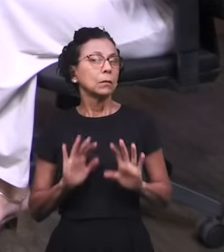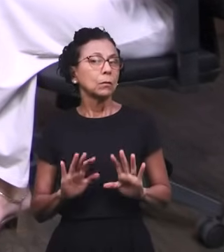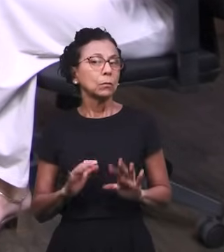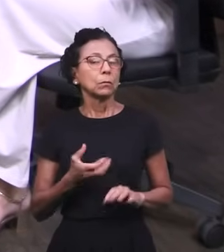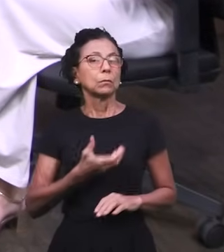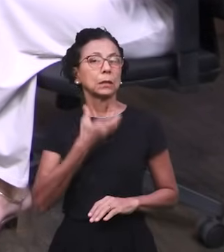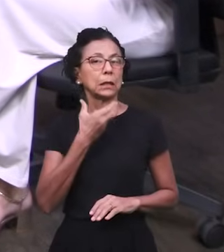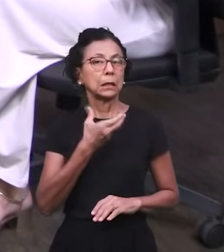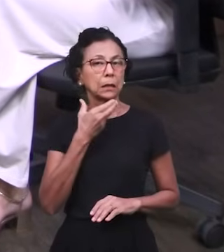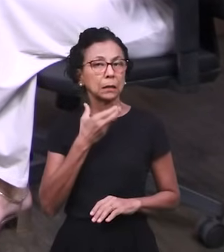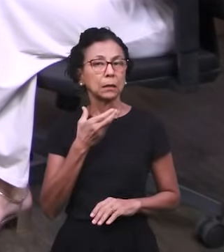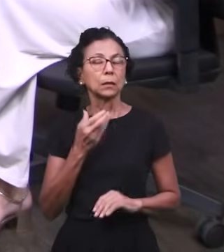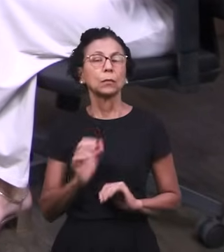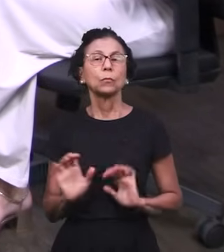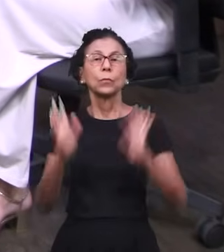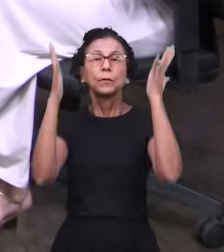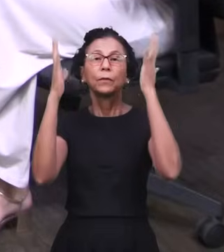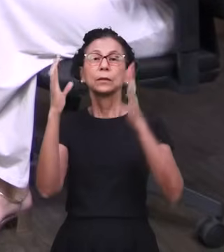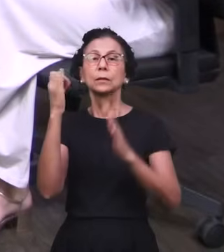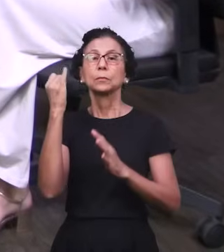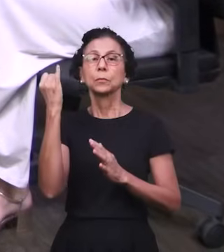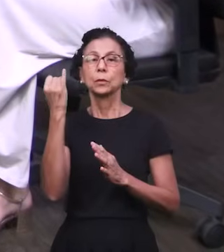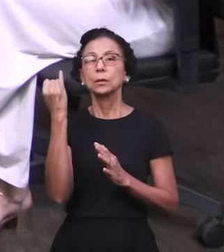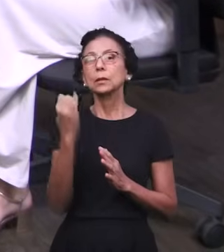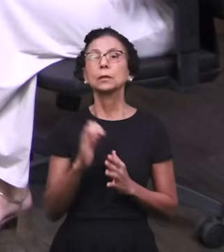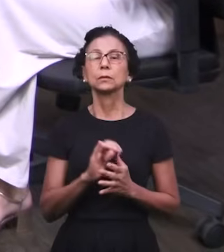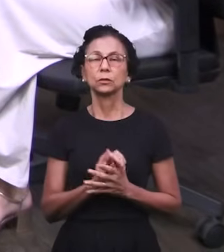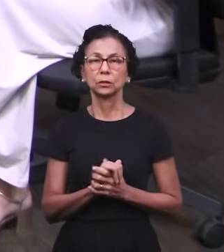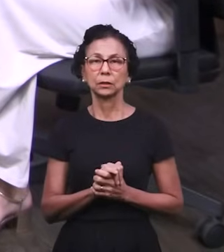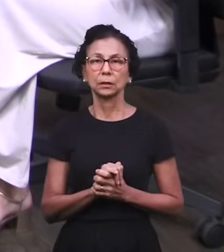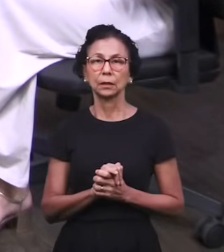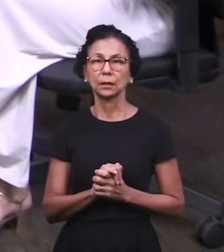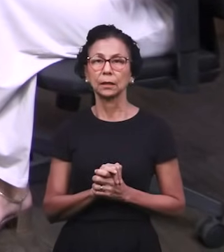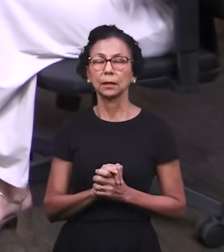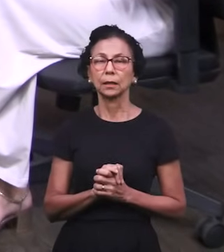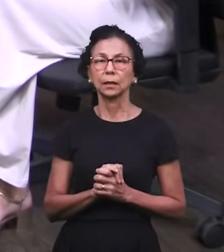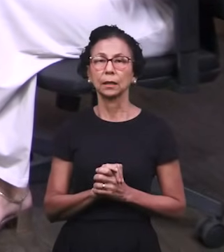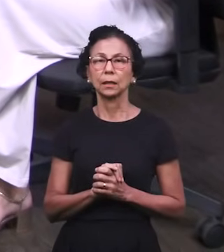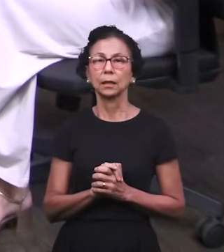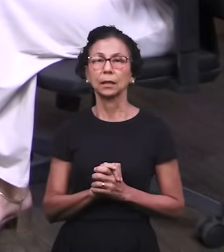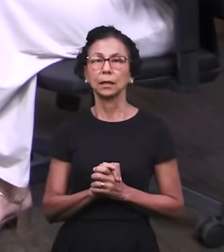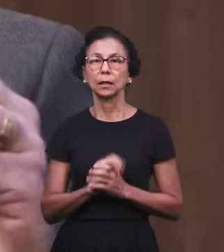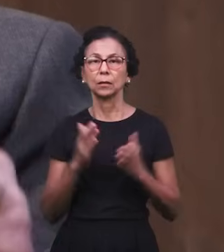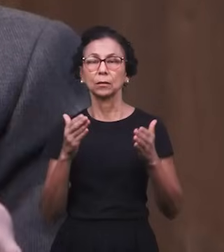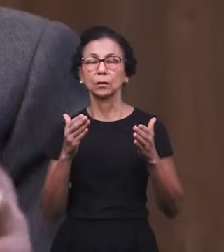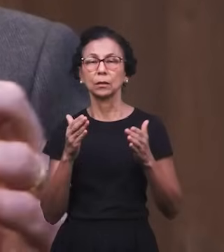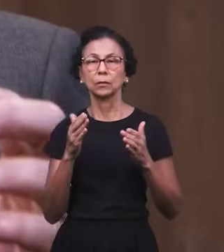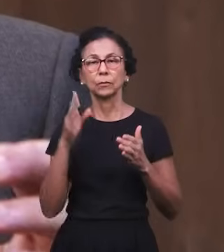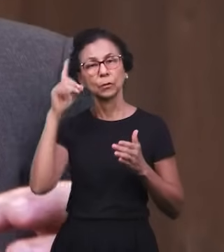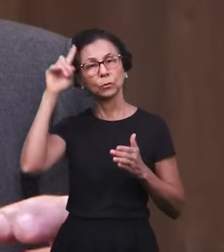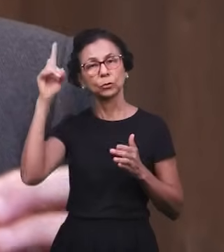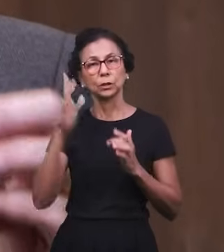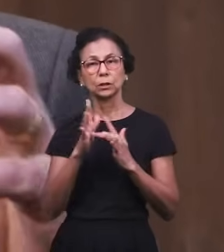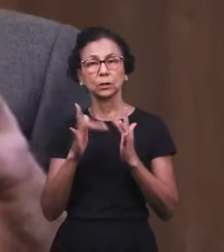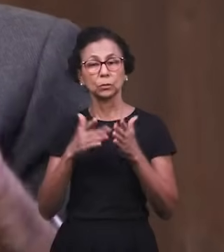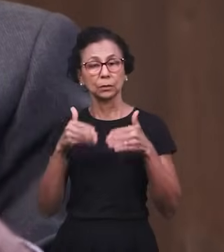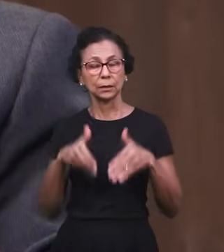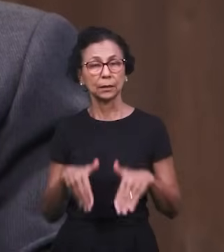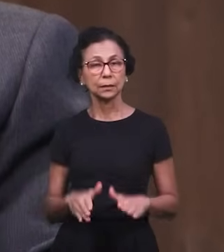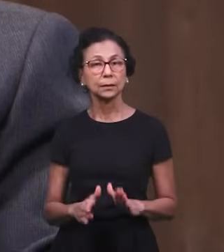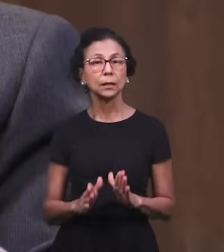você retornar lá ao livro do Gênesis, no capítulo 3 do livro do Gênesis, já aponta ali, já faz ali o